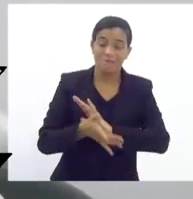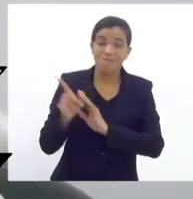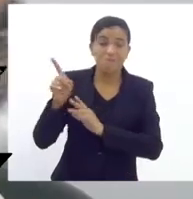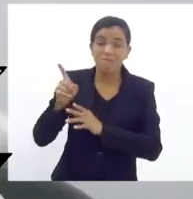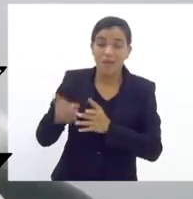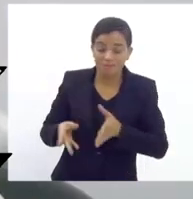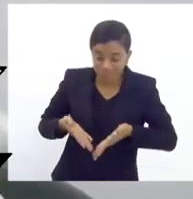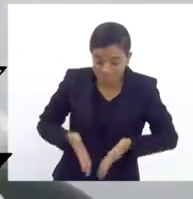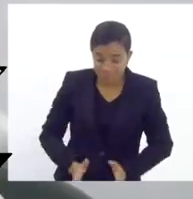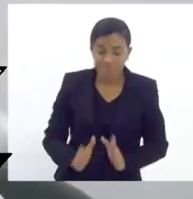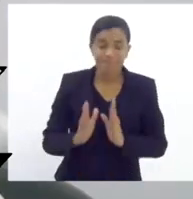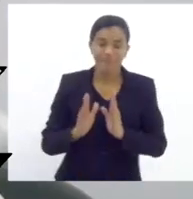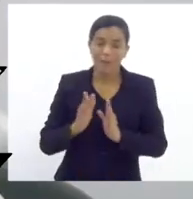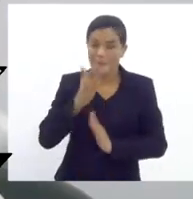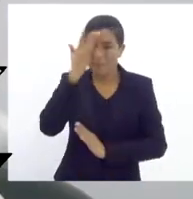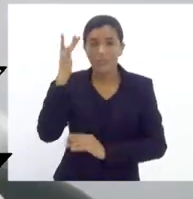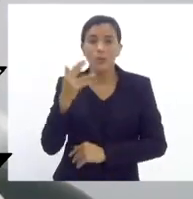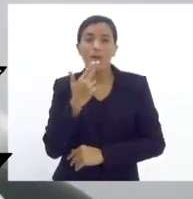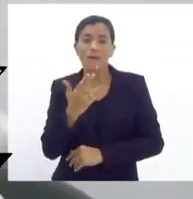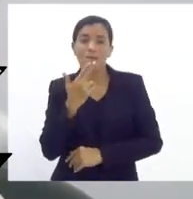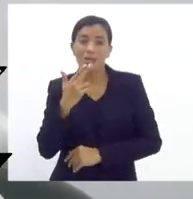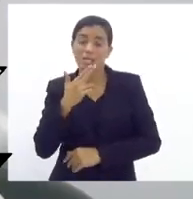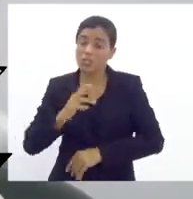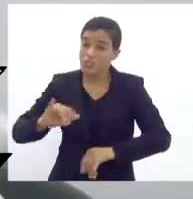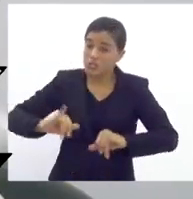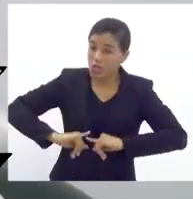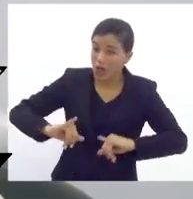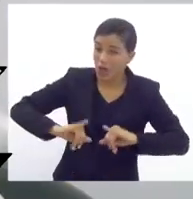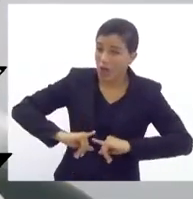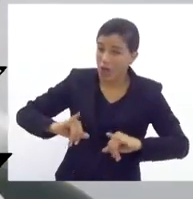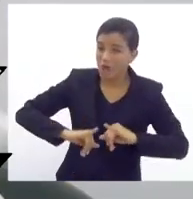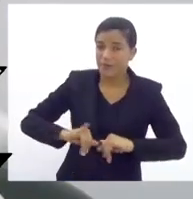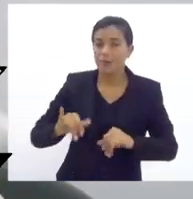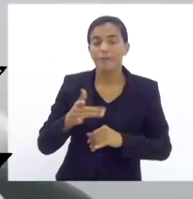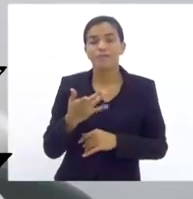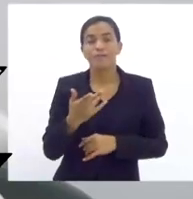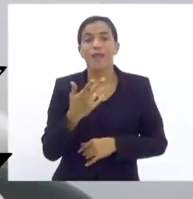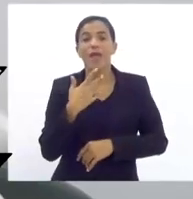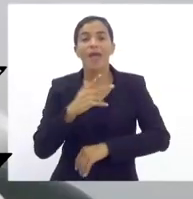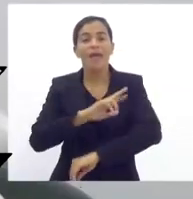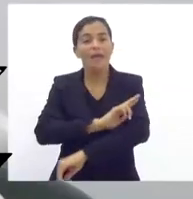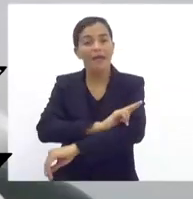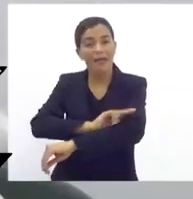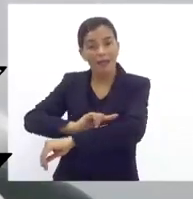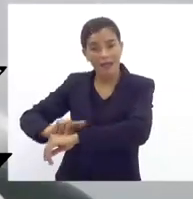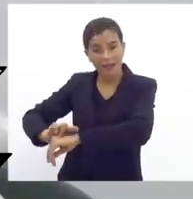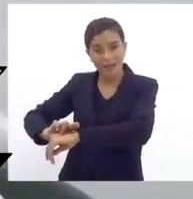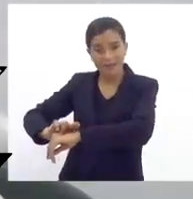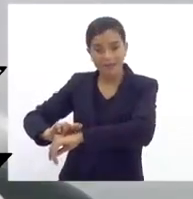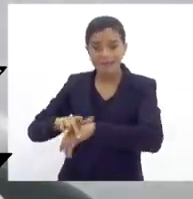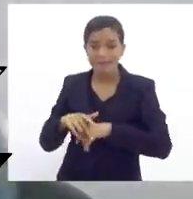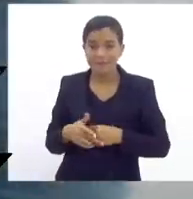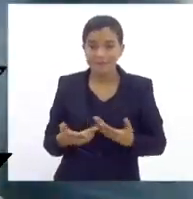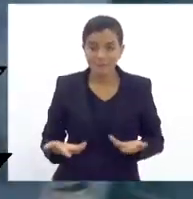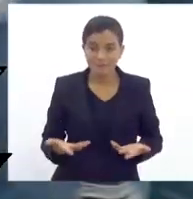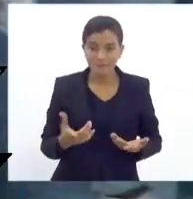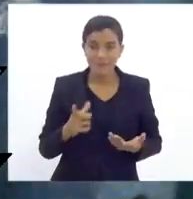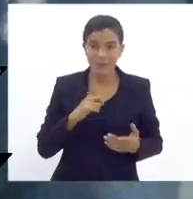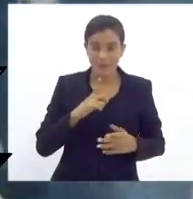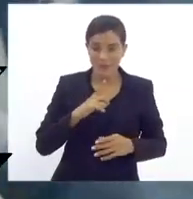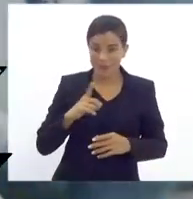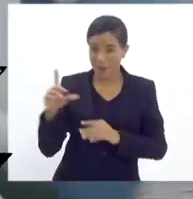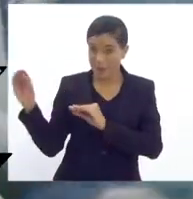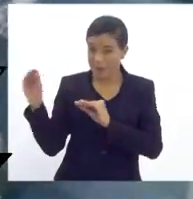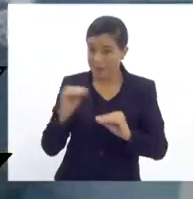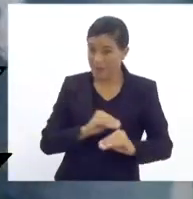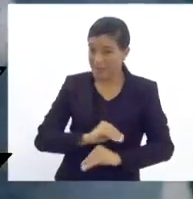aí todo Imigrante sofre essa discriminação e depois vai pela origem pela raça mas uma camada então quer dizer o Imigrante